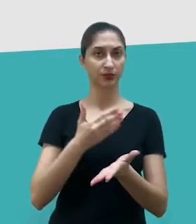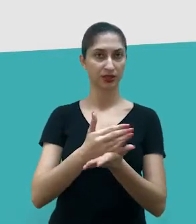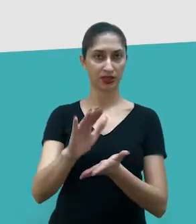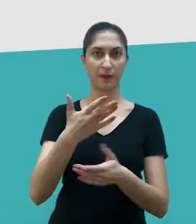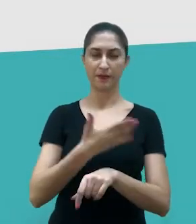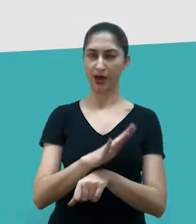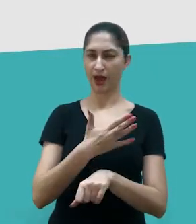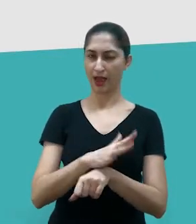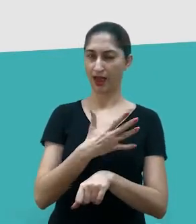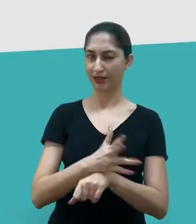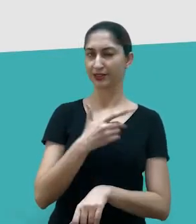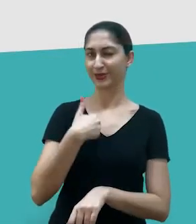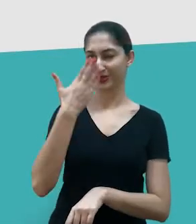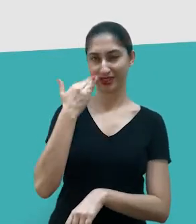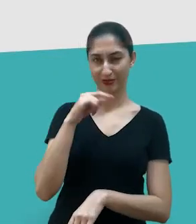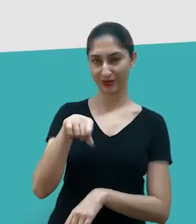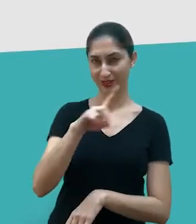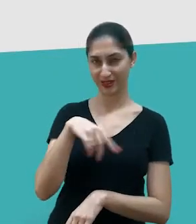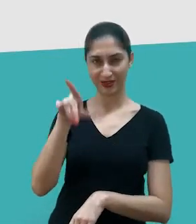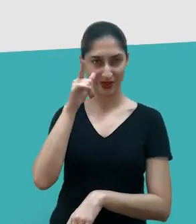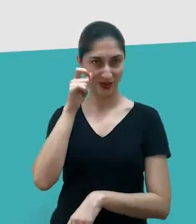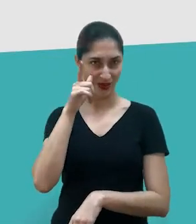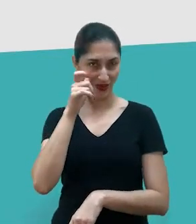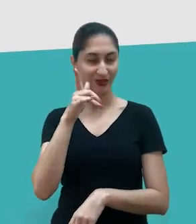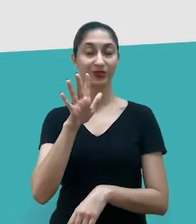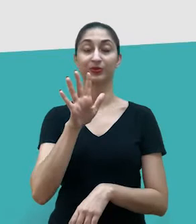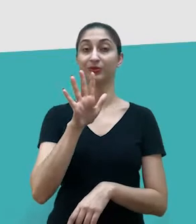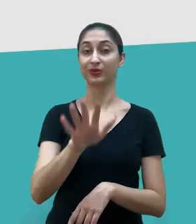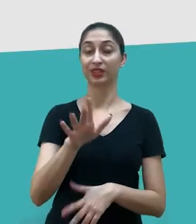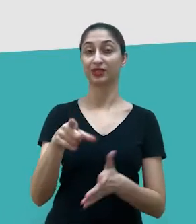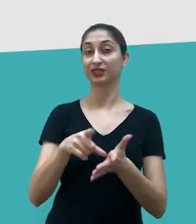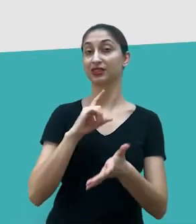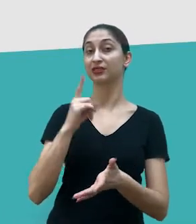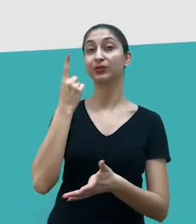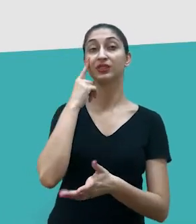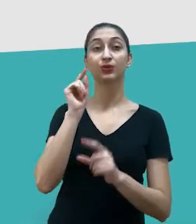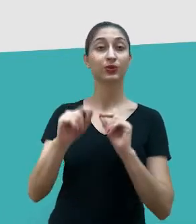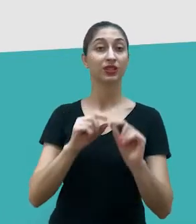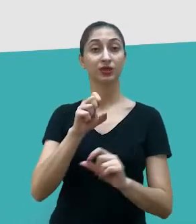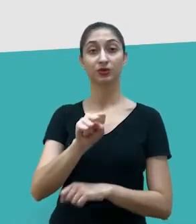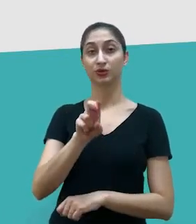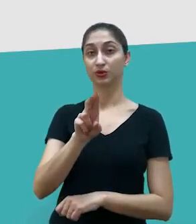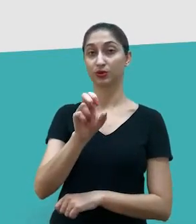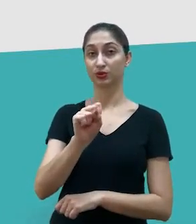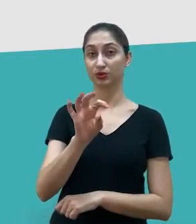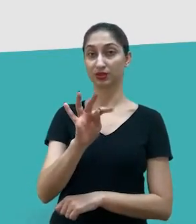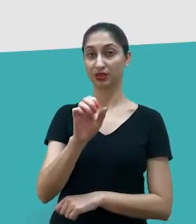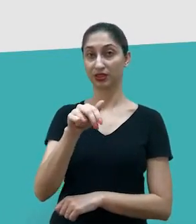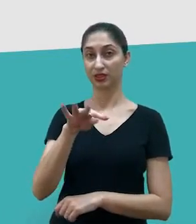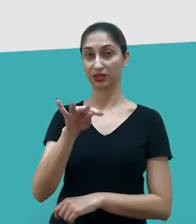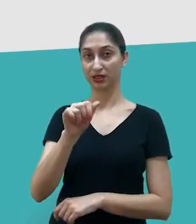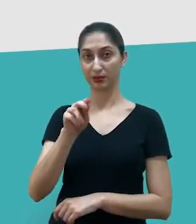parte prática, que eu sei que está todo mundo curioso, nós vamos pensar em sustentabilidade. O que é